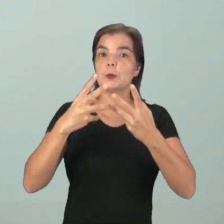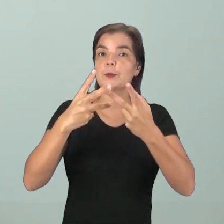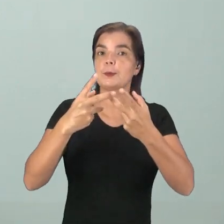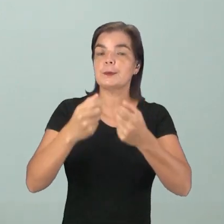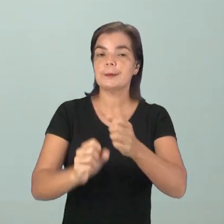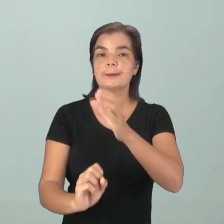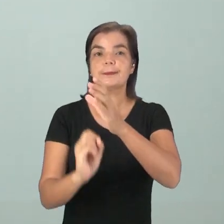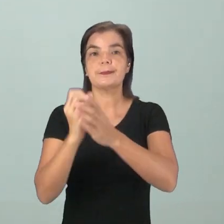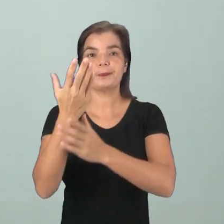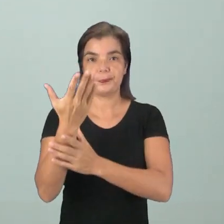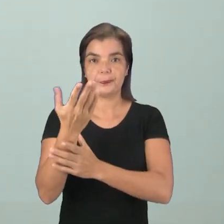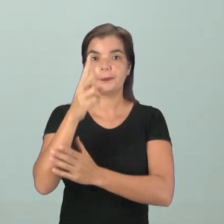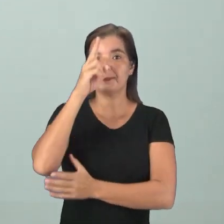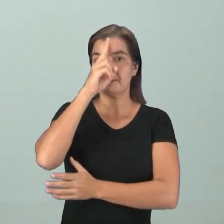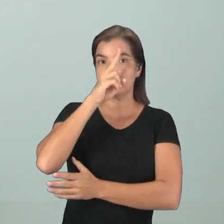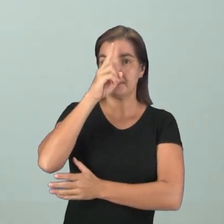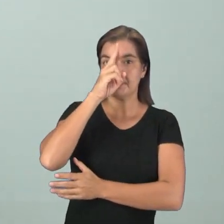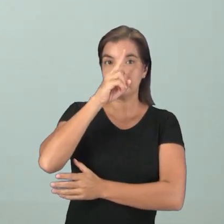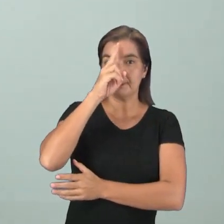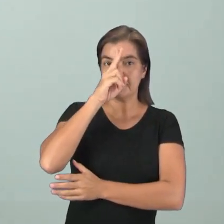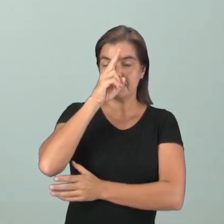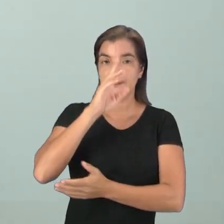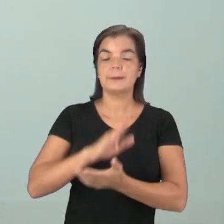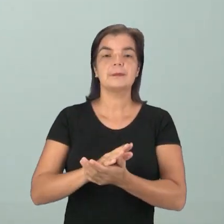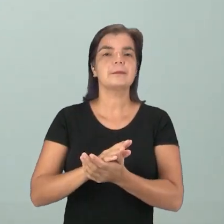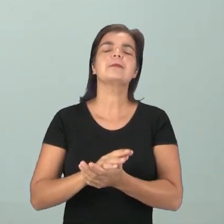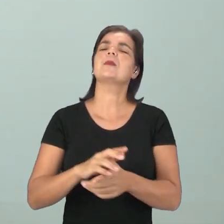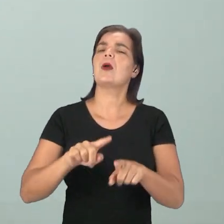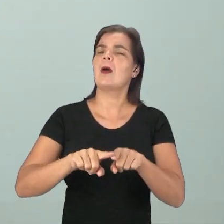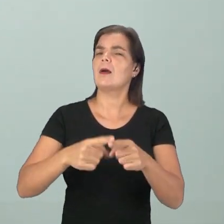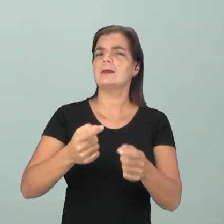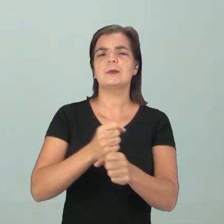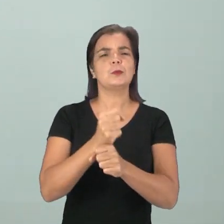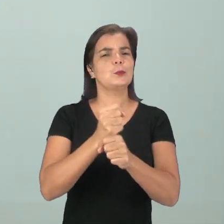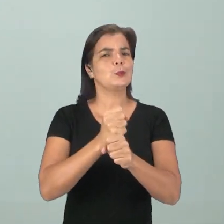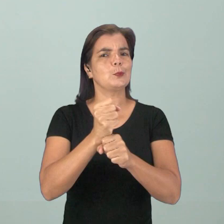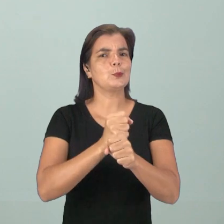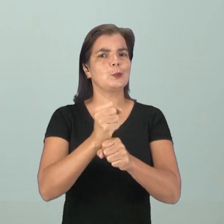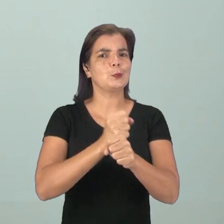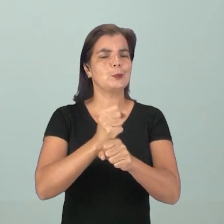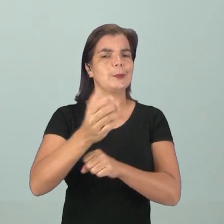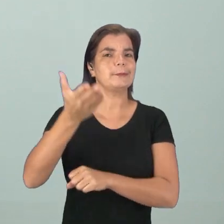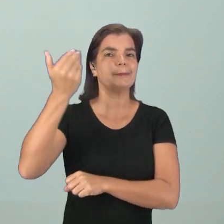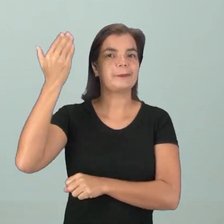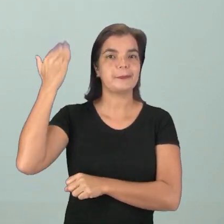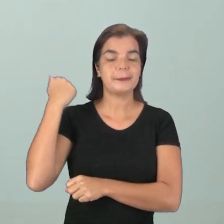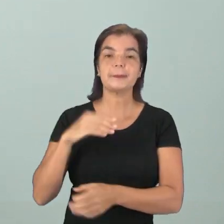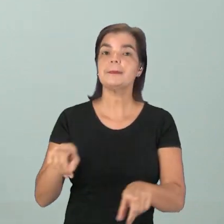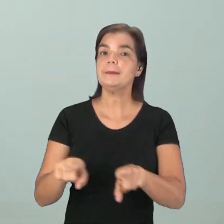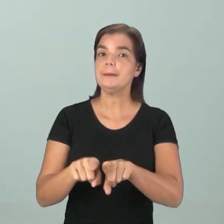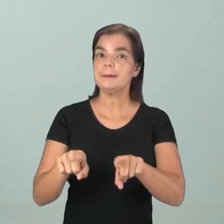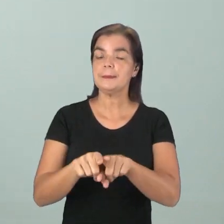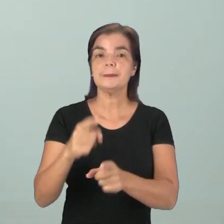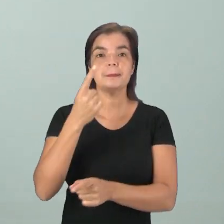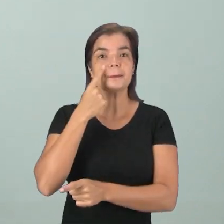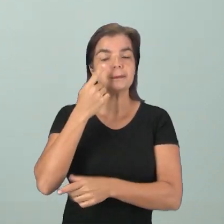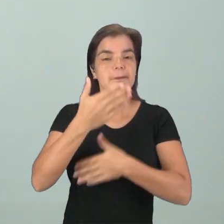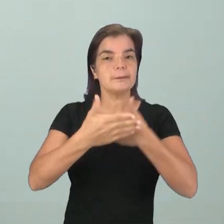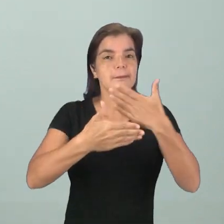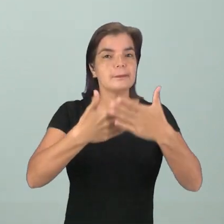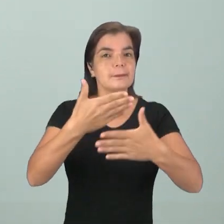os nossos acontecimentos históricos há milhões e milhares de anos atrás. Então a gente vai tentar entender